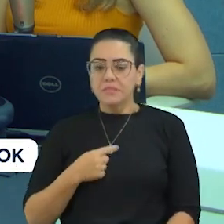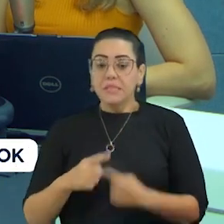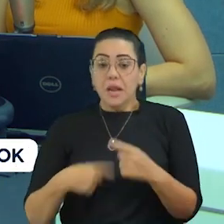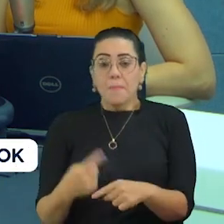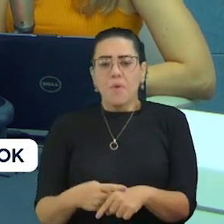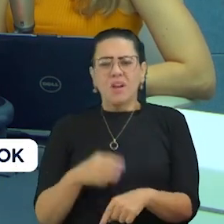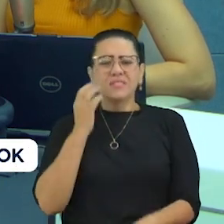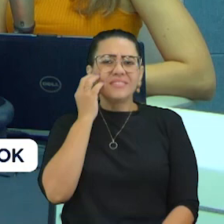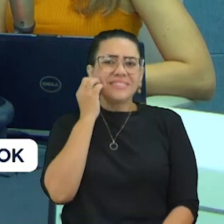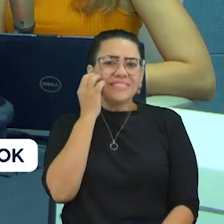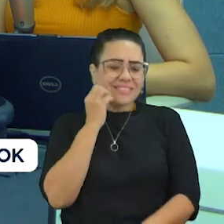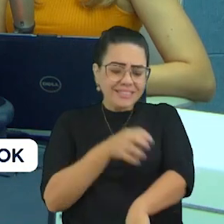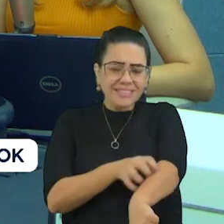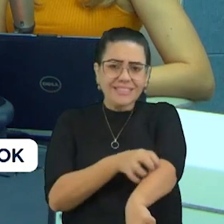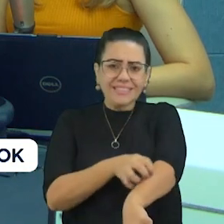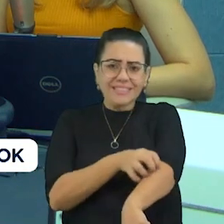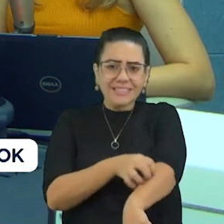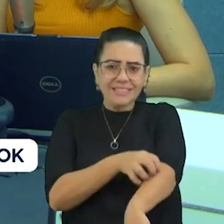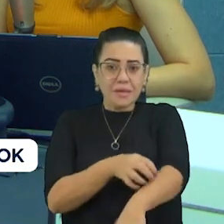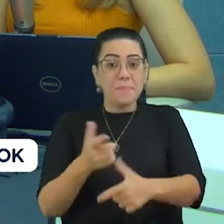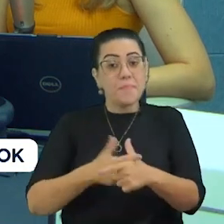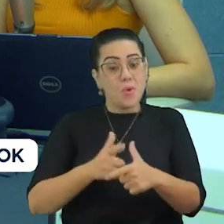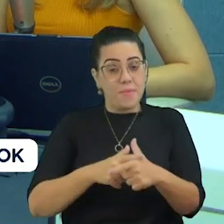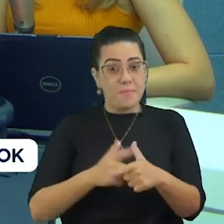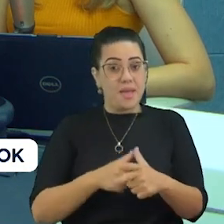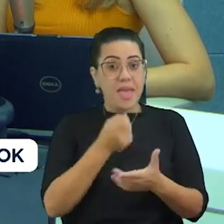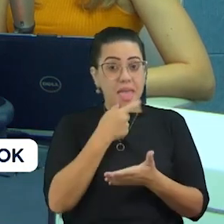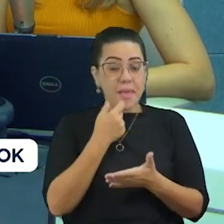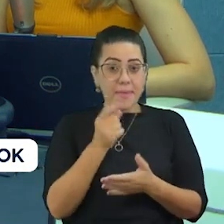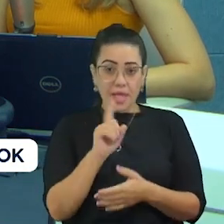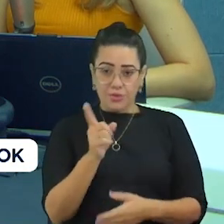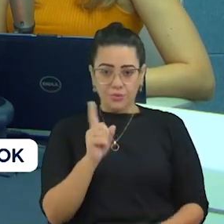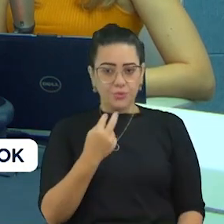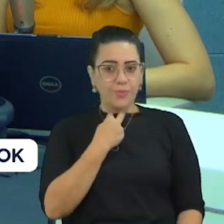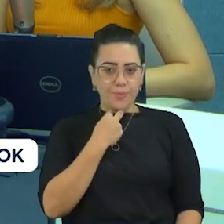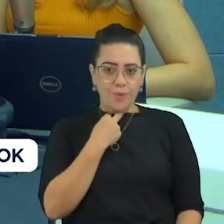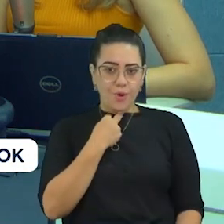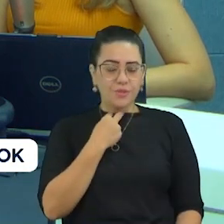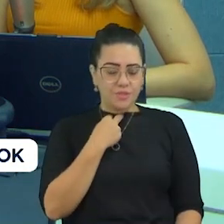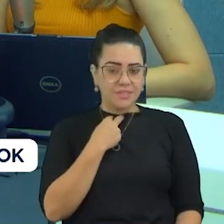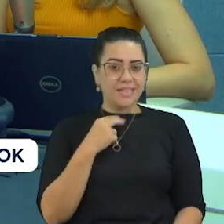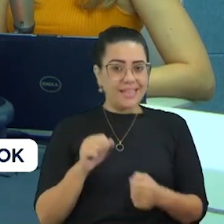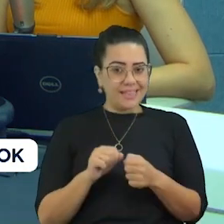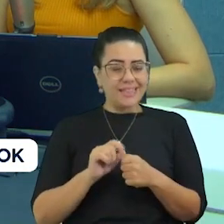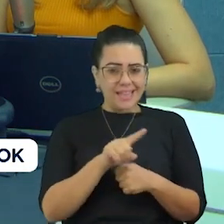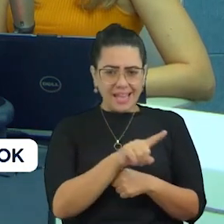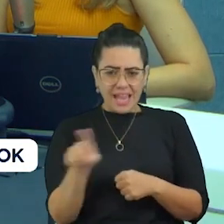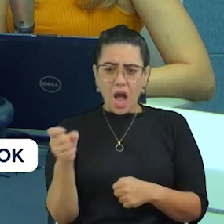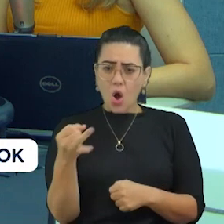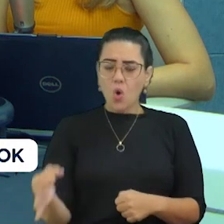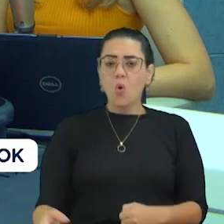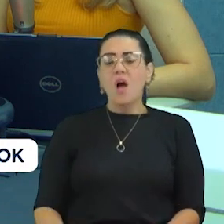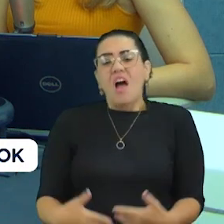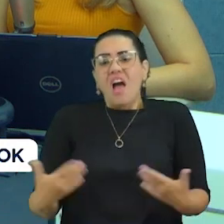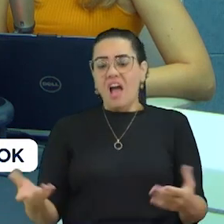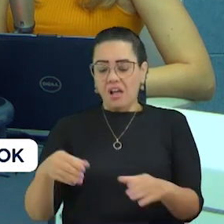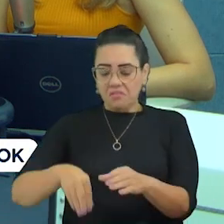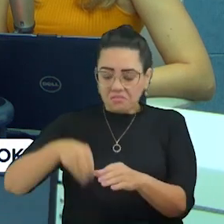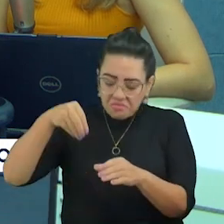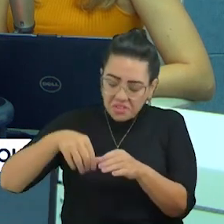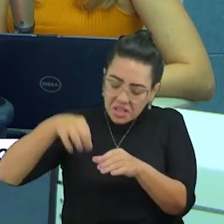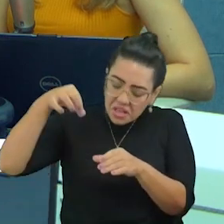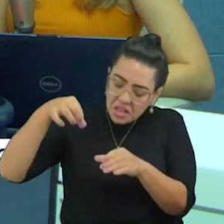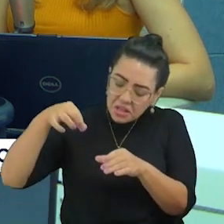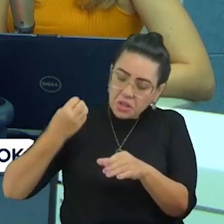assim, que eu e vocês somos muito comuns nesse sentido, né? Mas eu tomo uma medicação